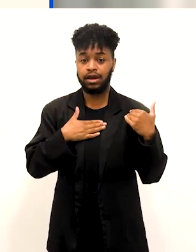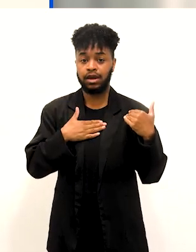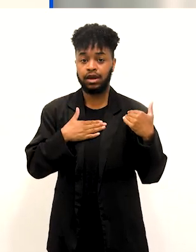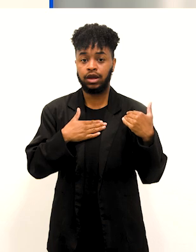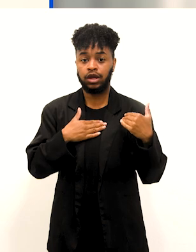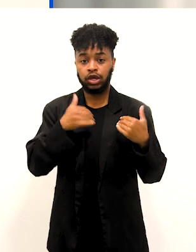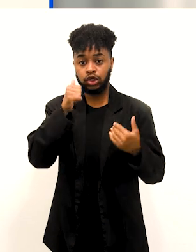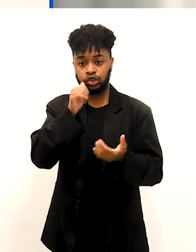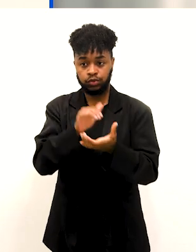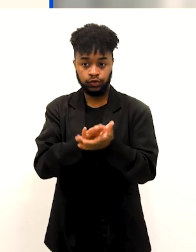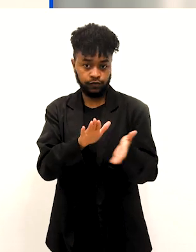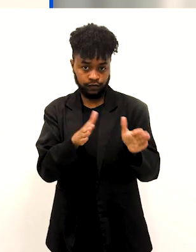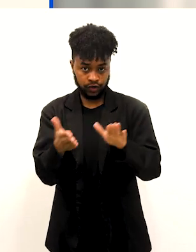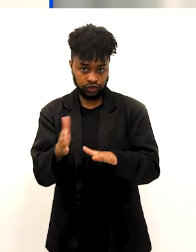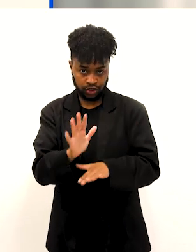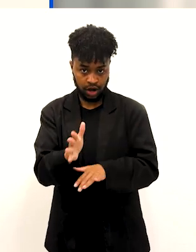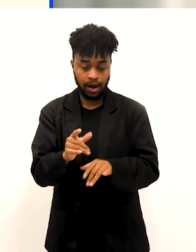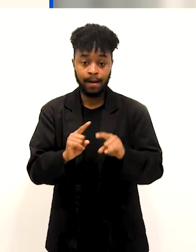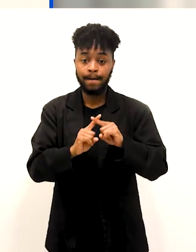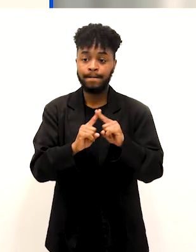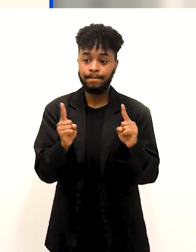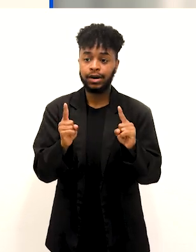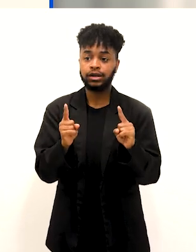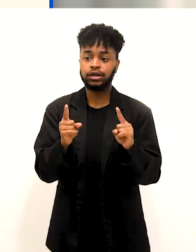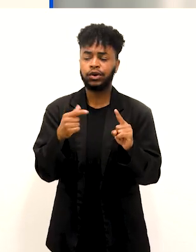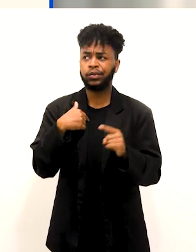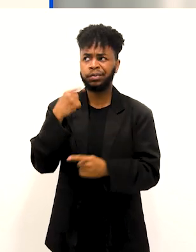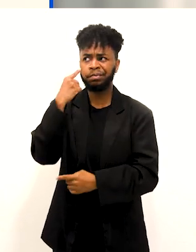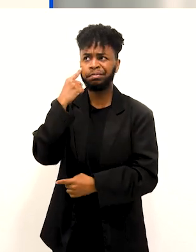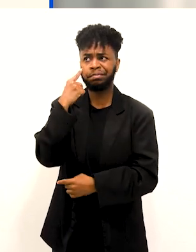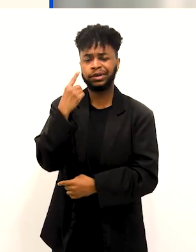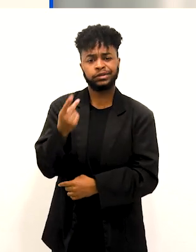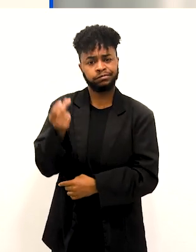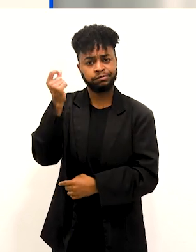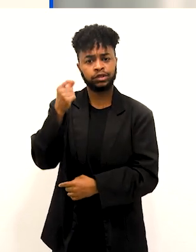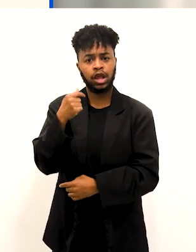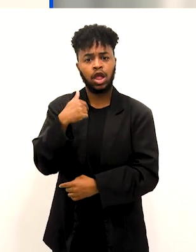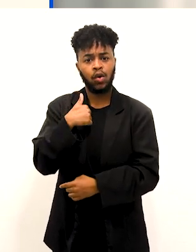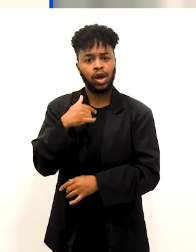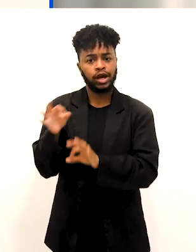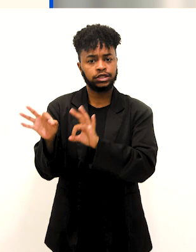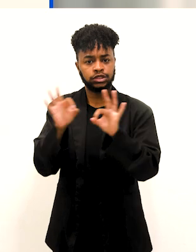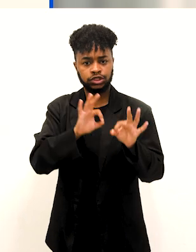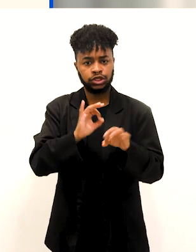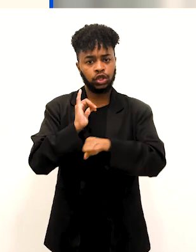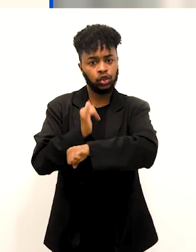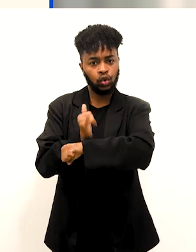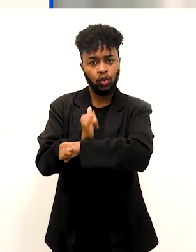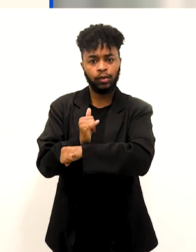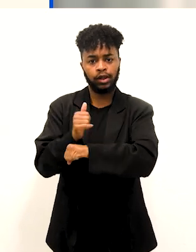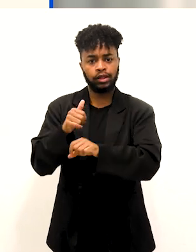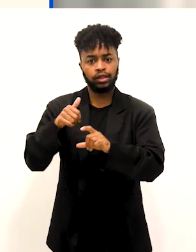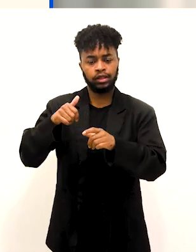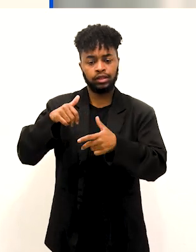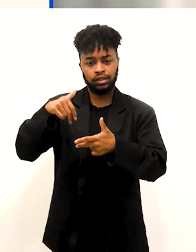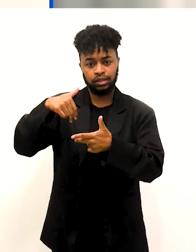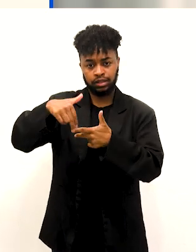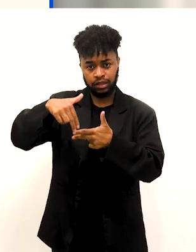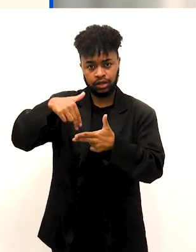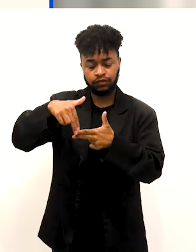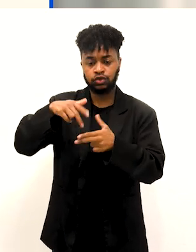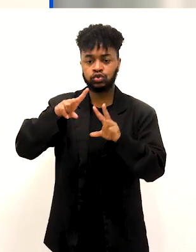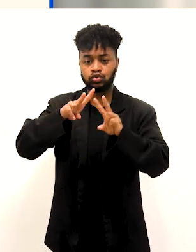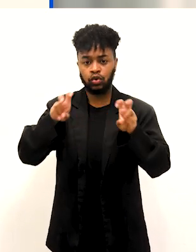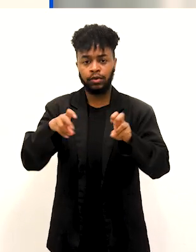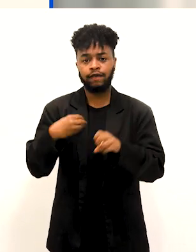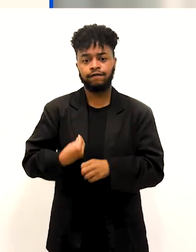esposa, tive que dar entrada no hospital, e aí, a partir daí, veio um estalo. Apareceu um documentário na Netflix sobre minimalismo, que ficou